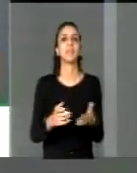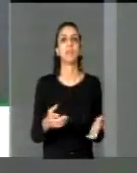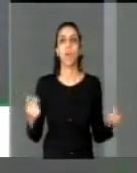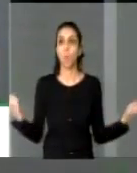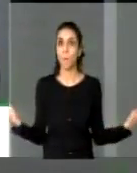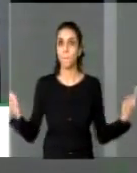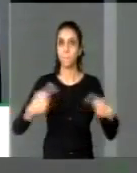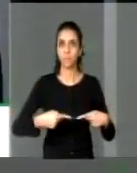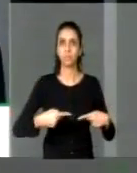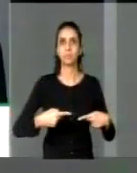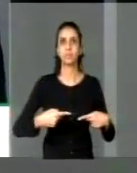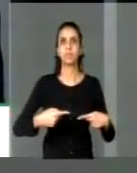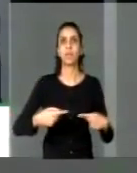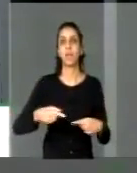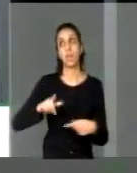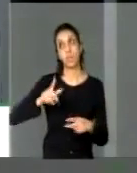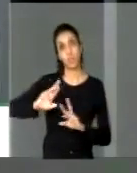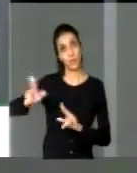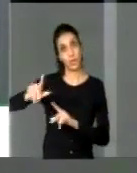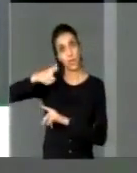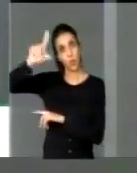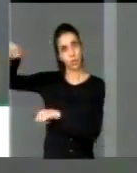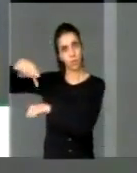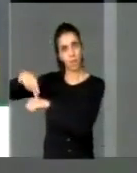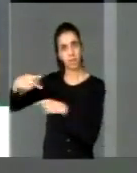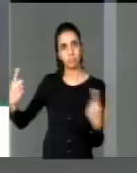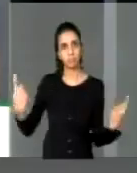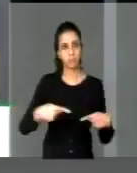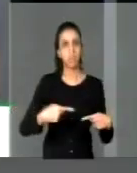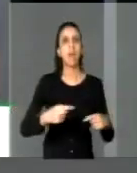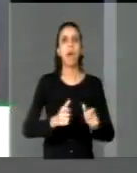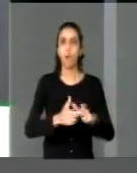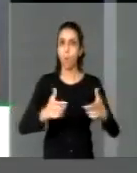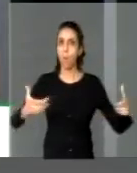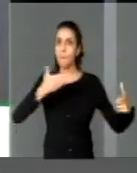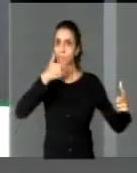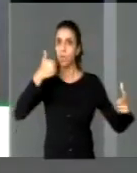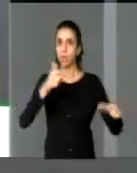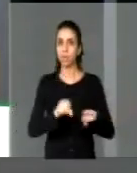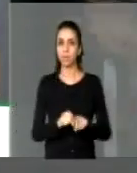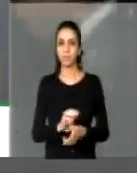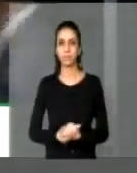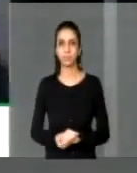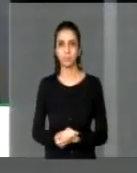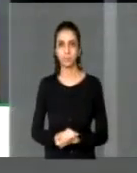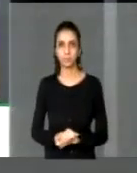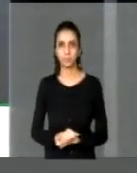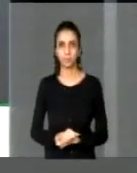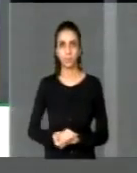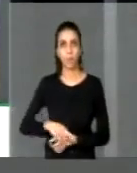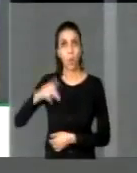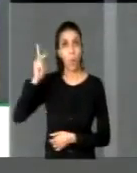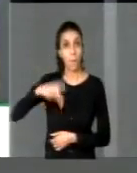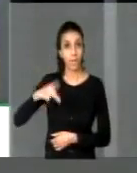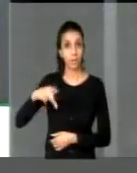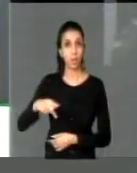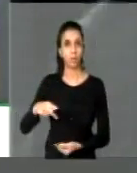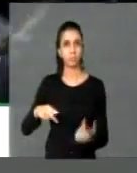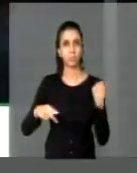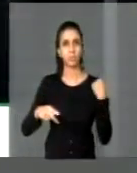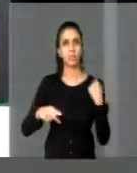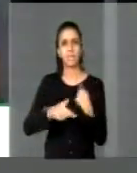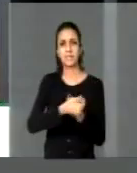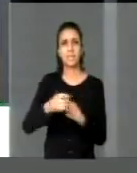aos concorrentes estrangeiros também foi ampliada. Durante o boom do petróleo, quando os preços superaram